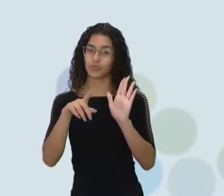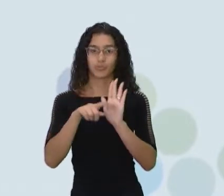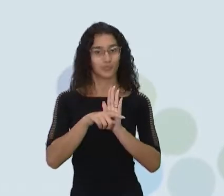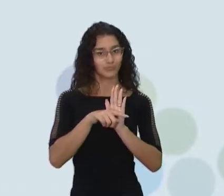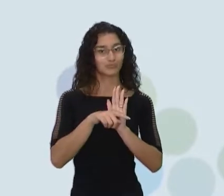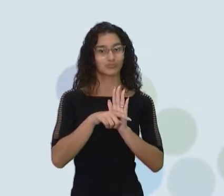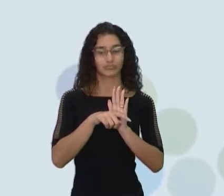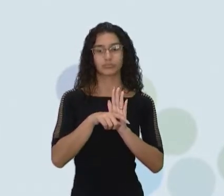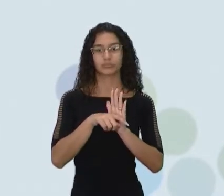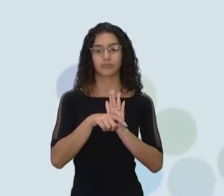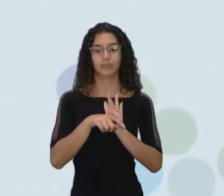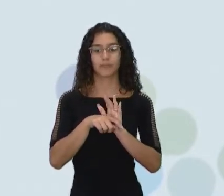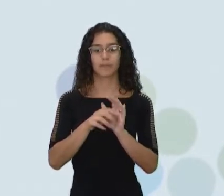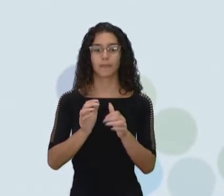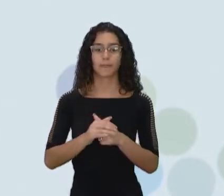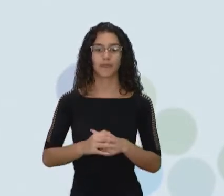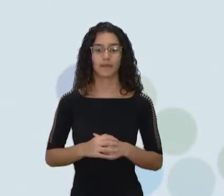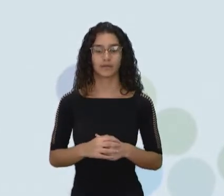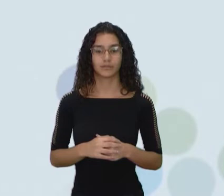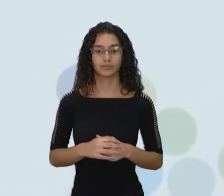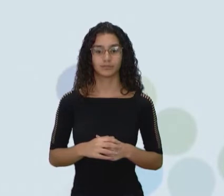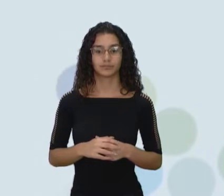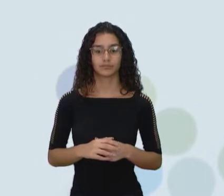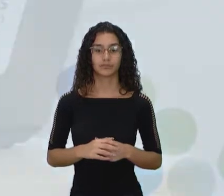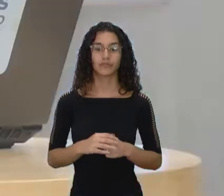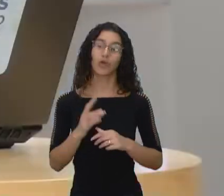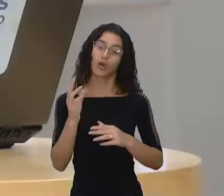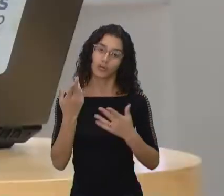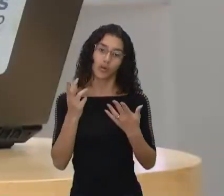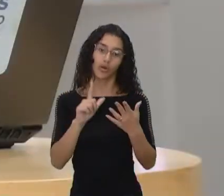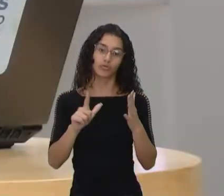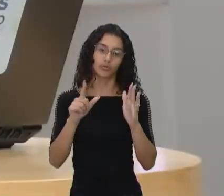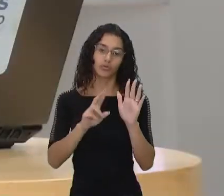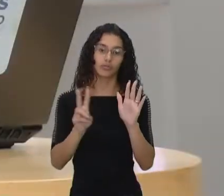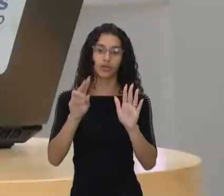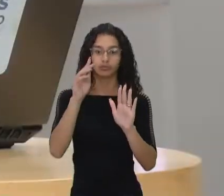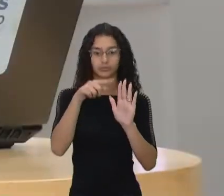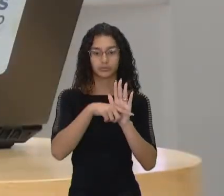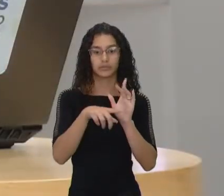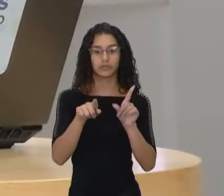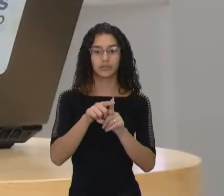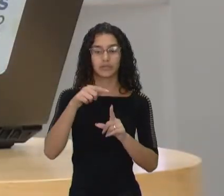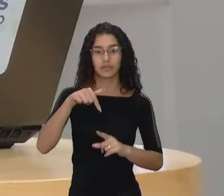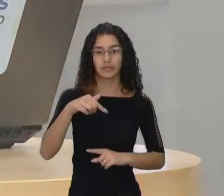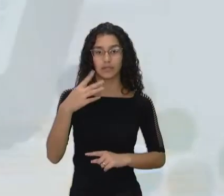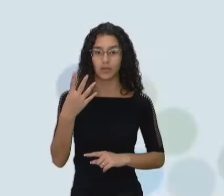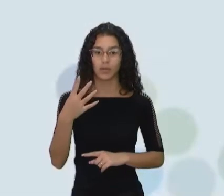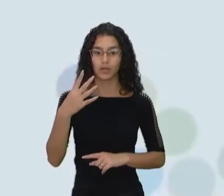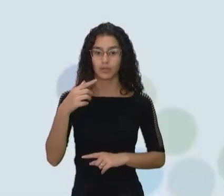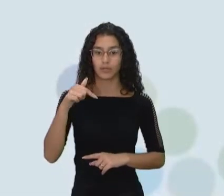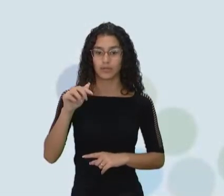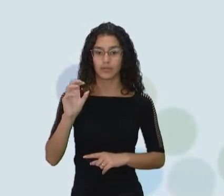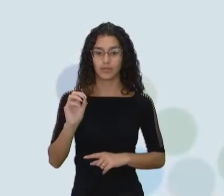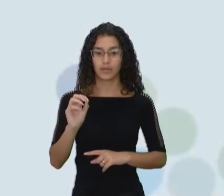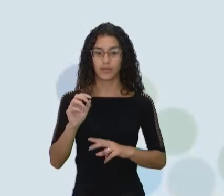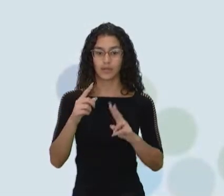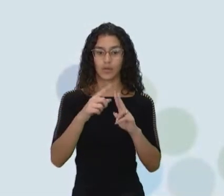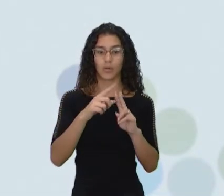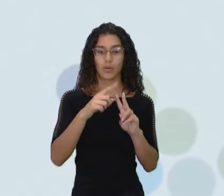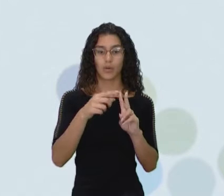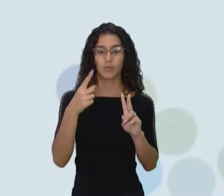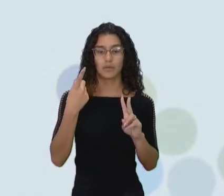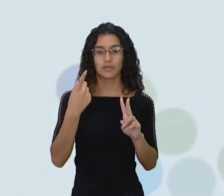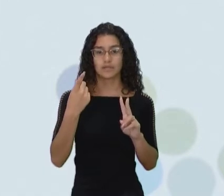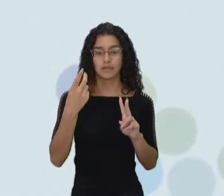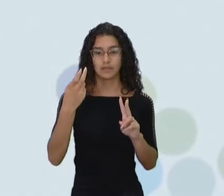diminuiu. Exatamente, certo? A quantidade de fralda diminuiu, então, óbvio que o valor vai diminuir. Deu 74,70, isso. Roupa 150, você